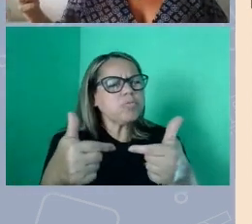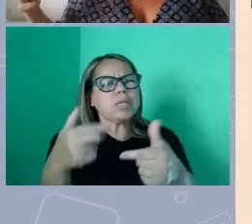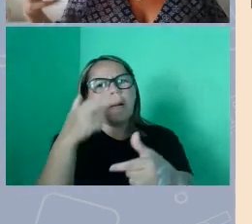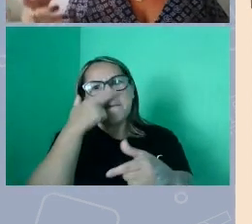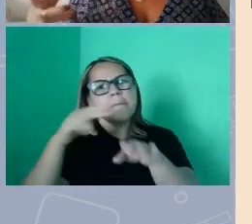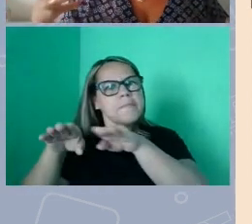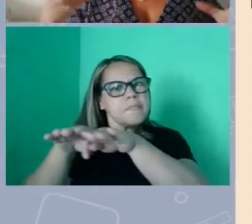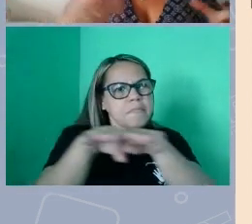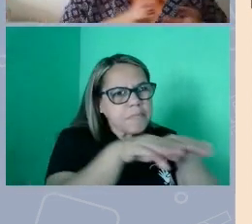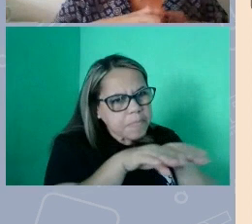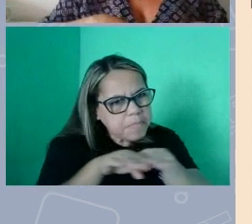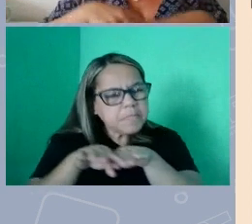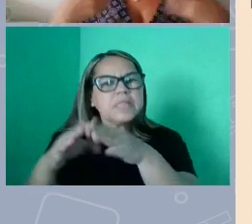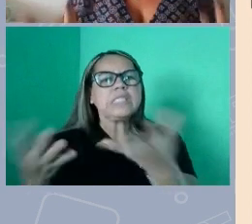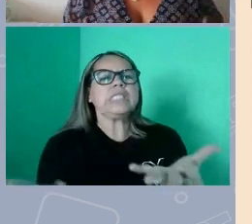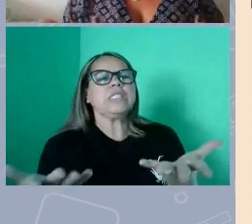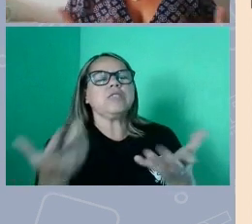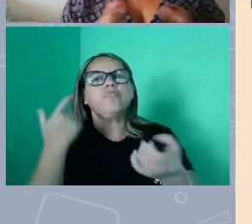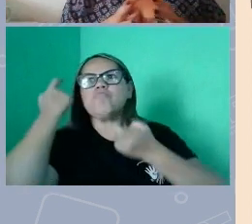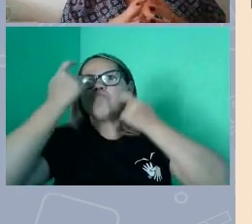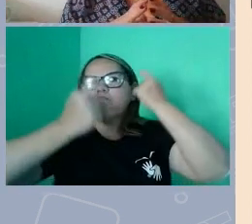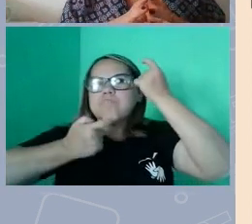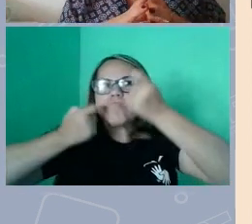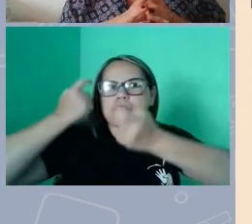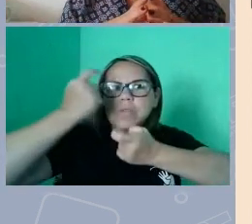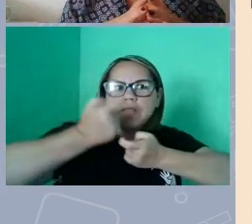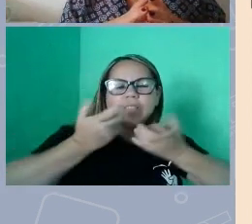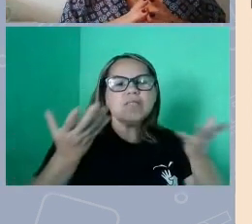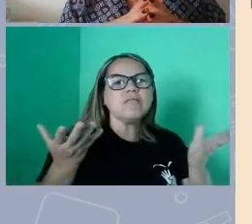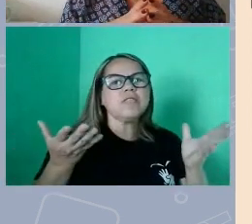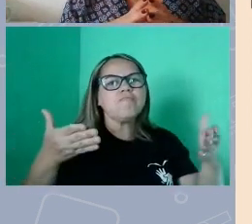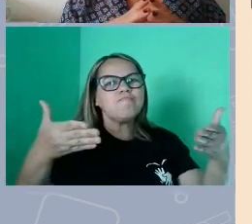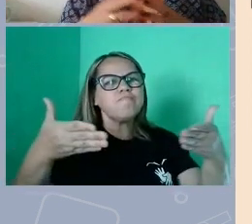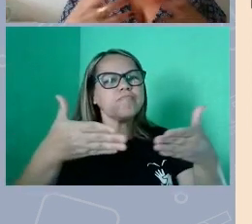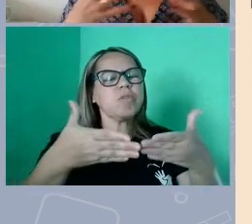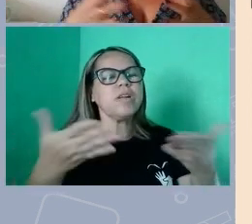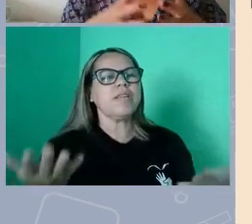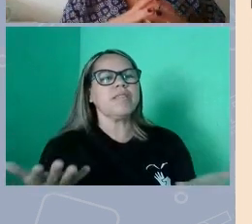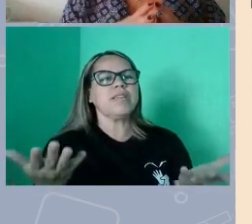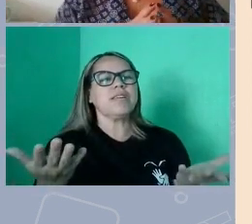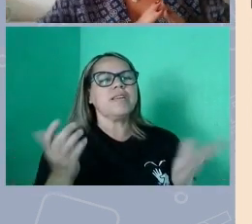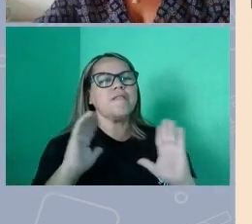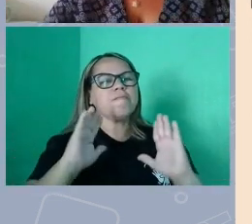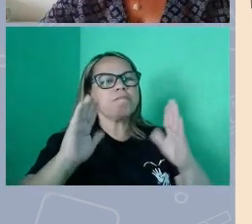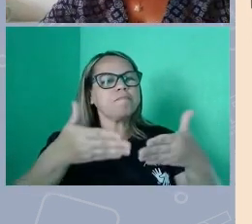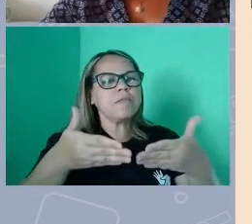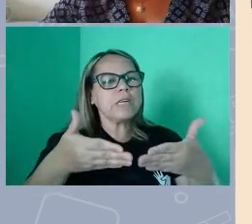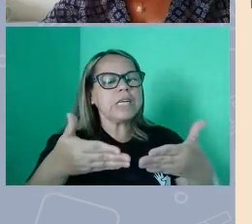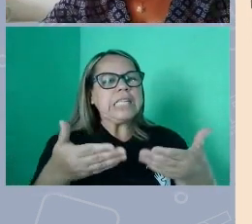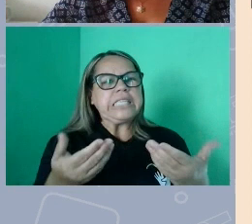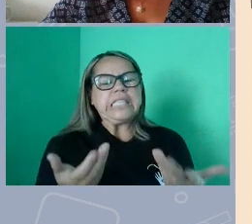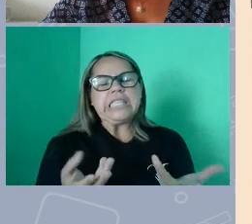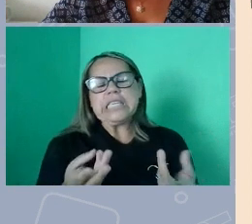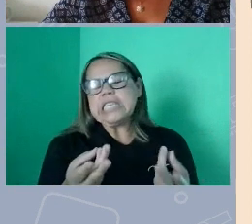então a preocupação central dessas duas